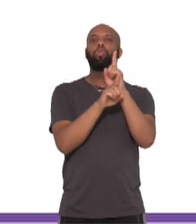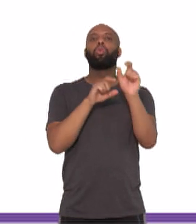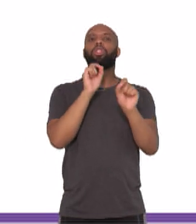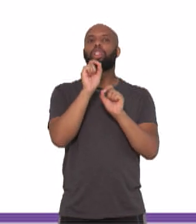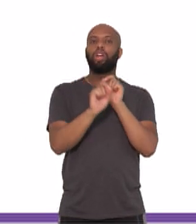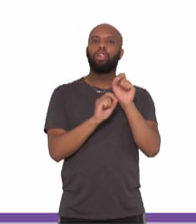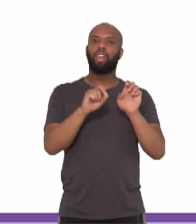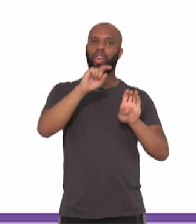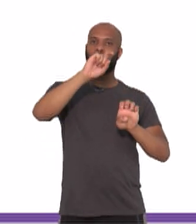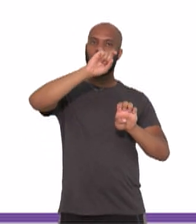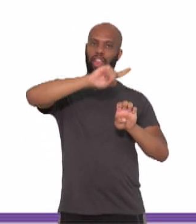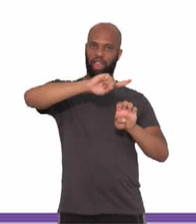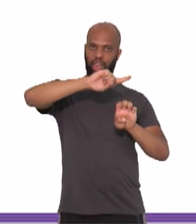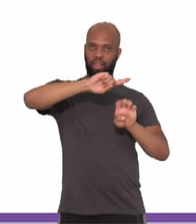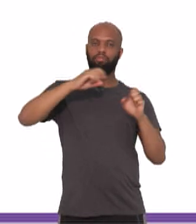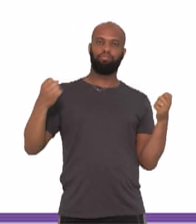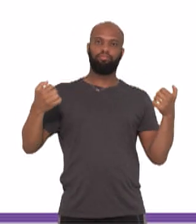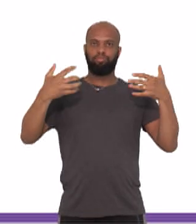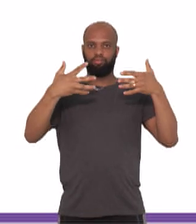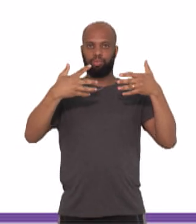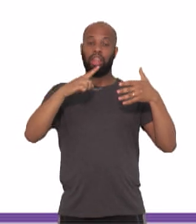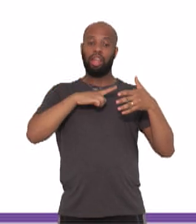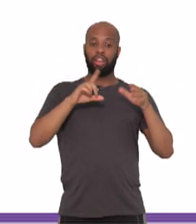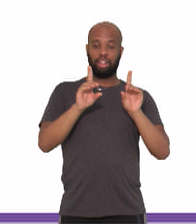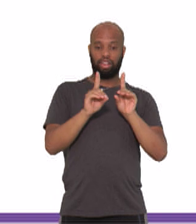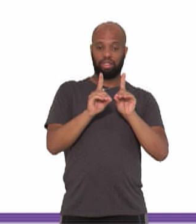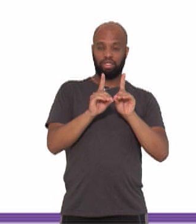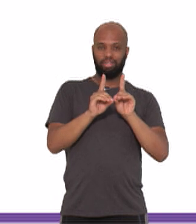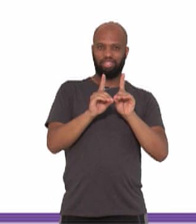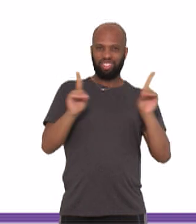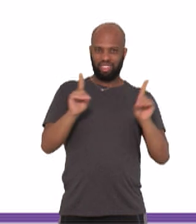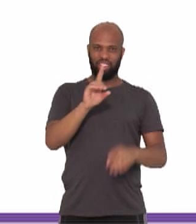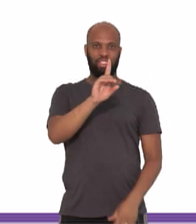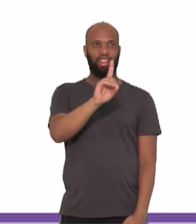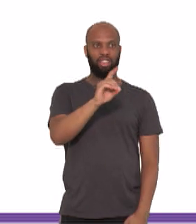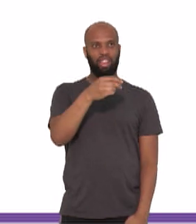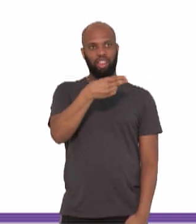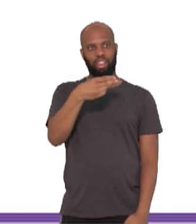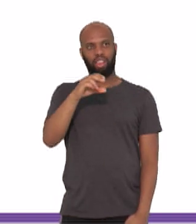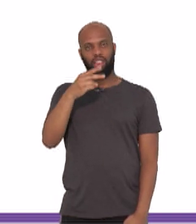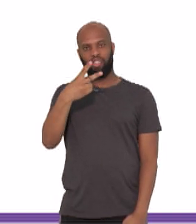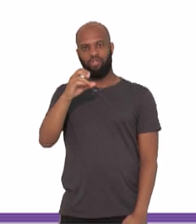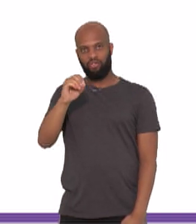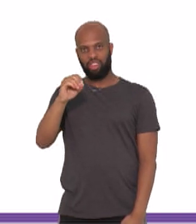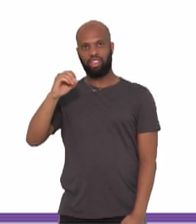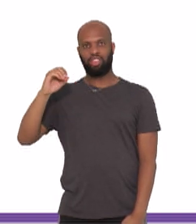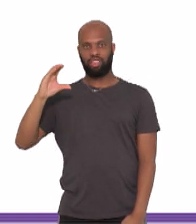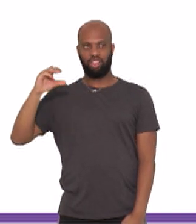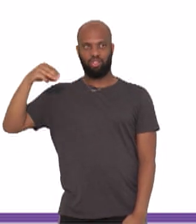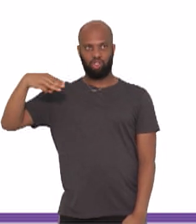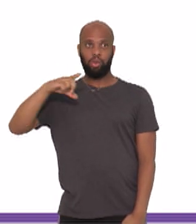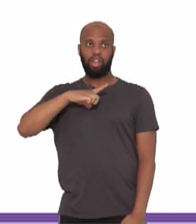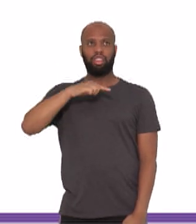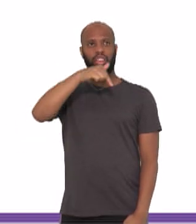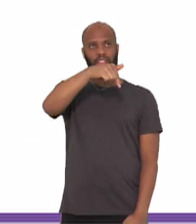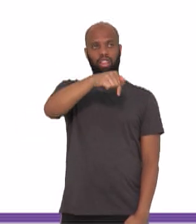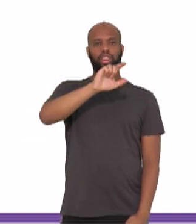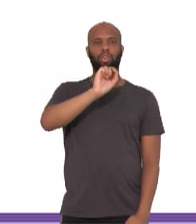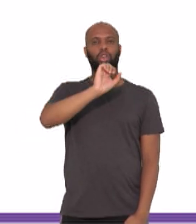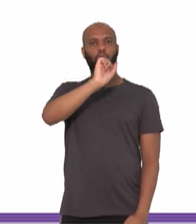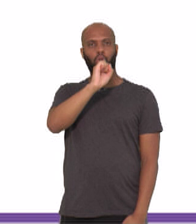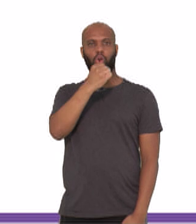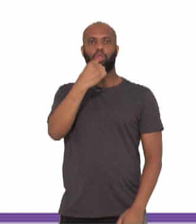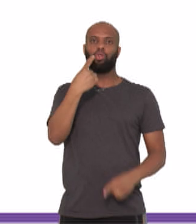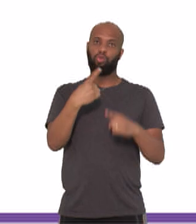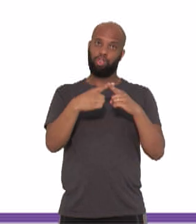que dista 20 centímetros de uma carga pontual Q eletrizada com 8 vezes 10 elevado a menos 6 coulombs de